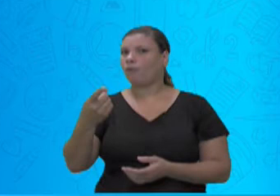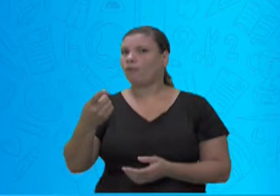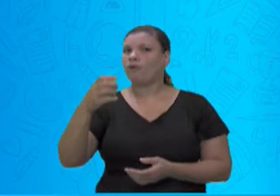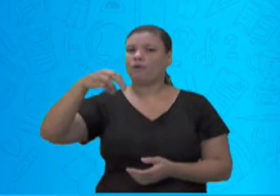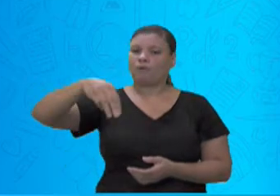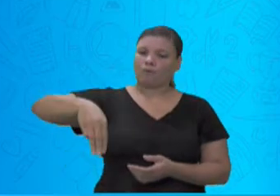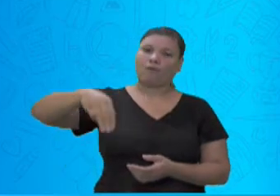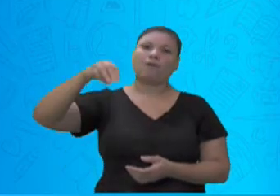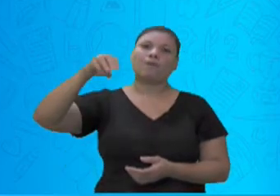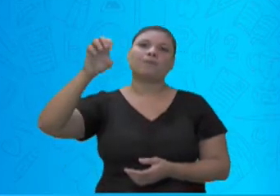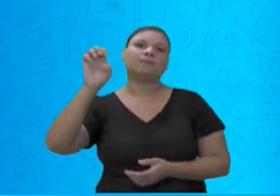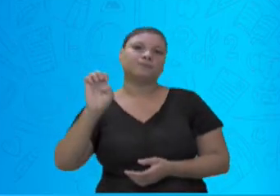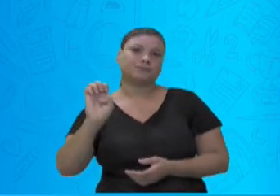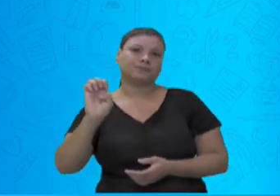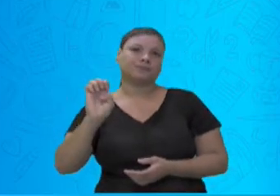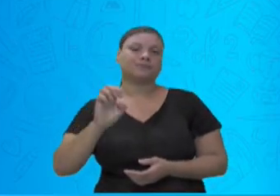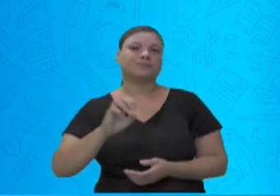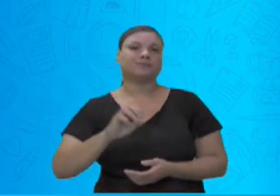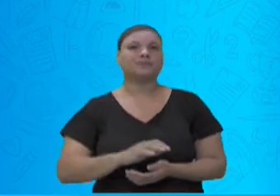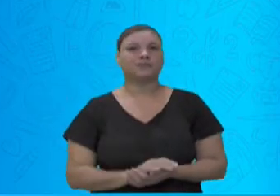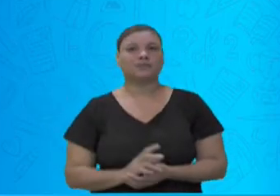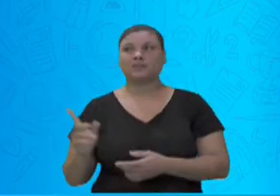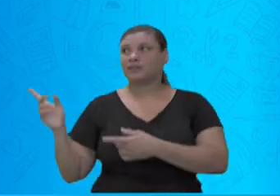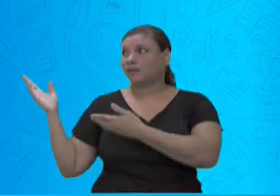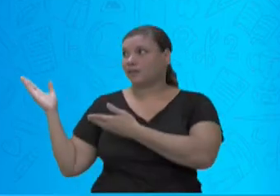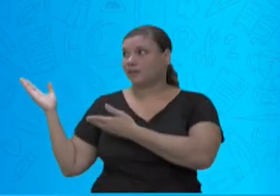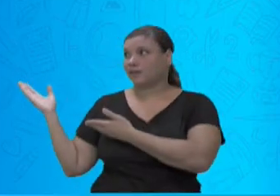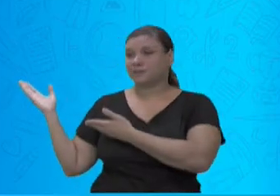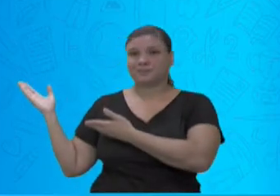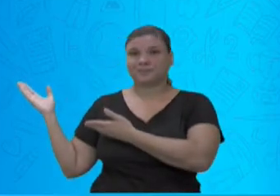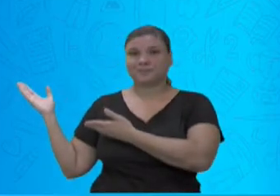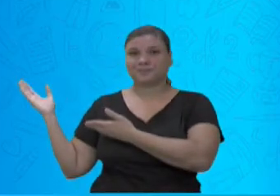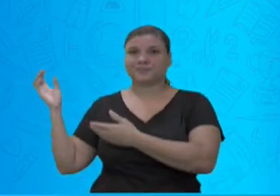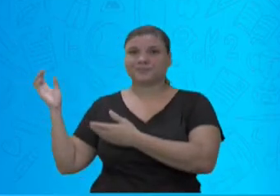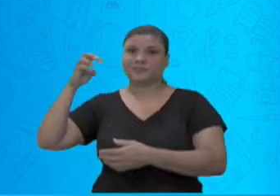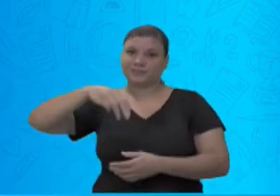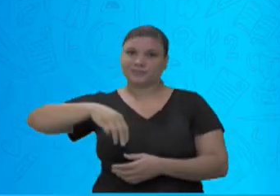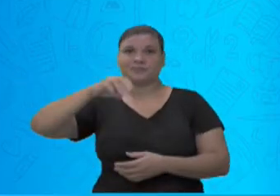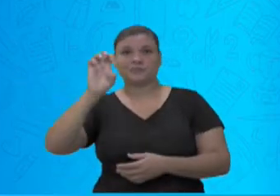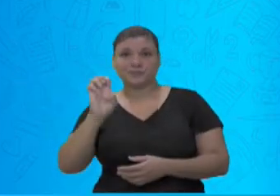Temos a sílaba ME, posso utilizar X.